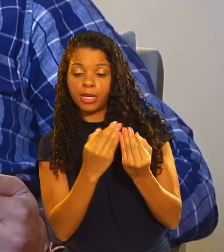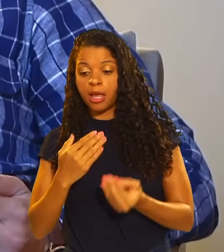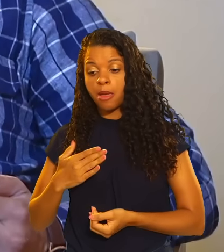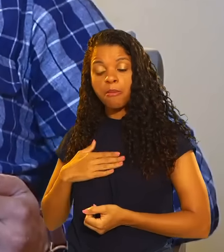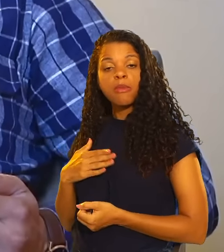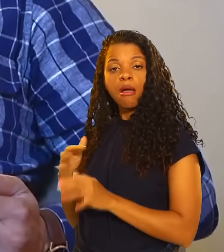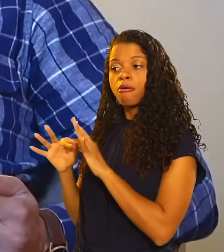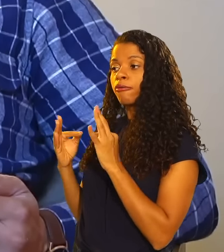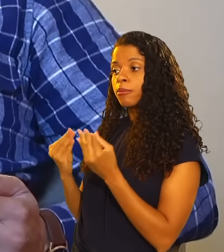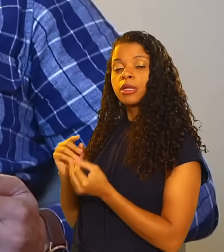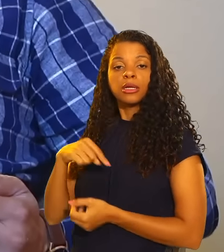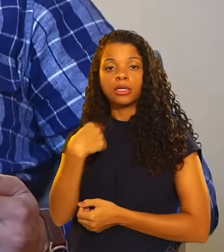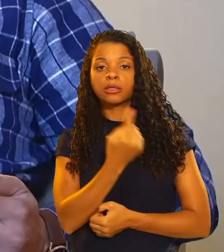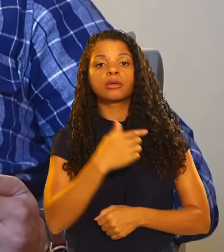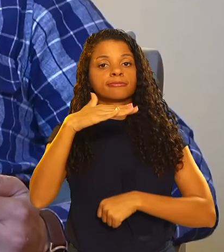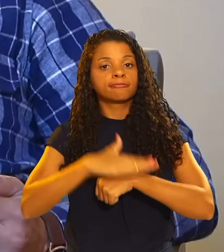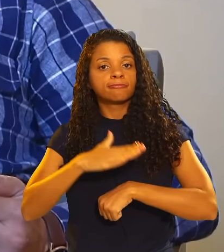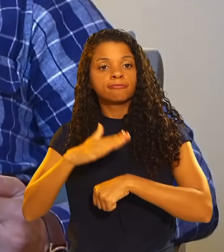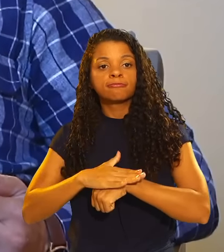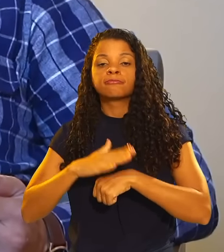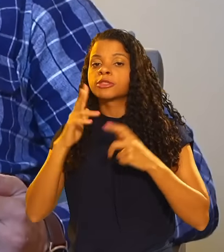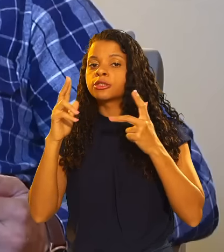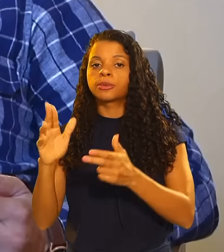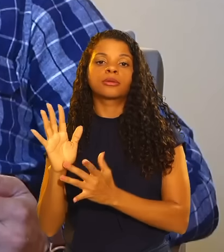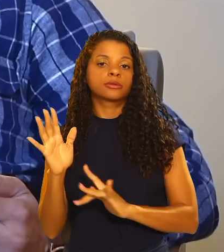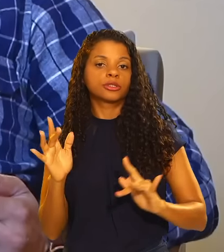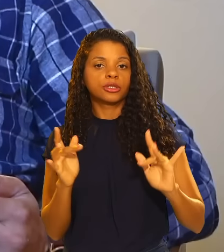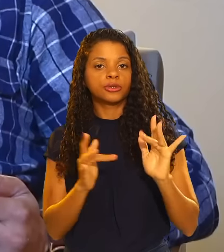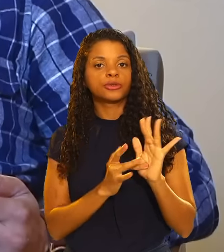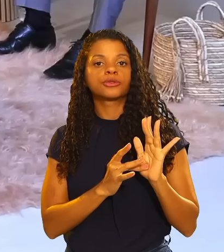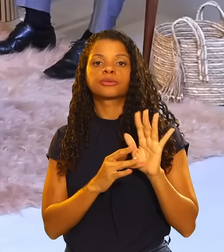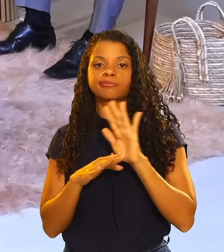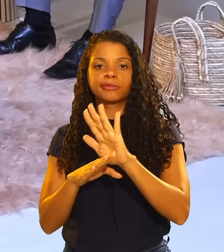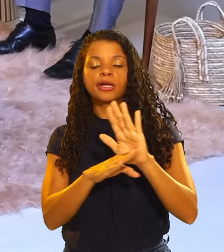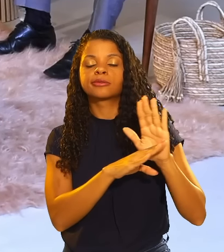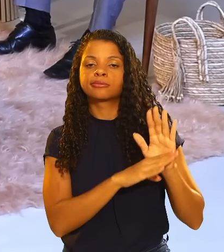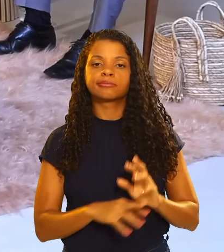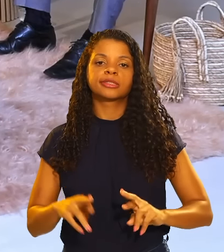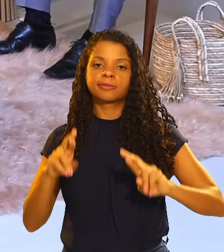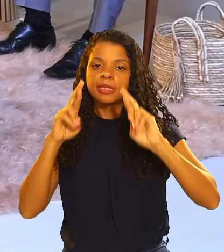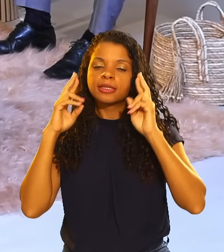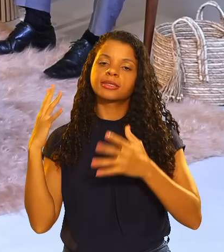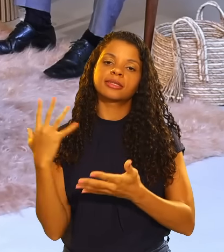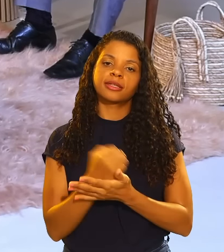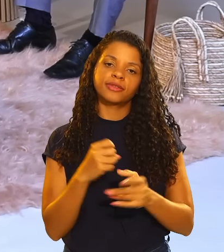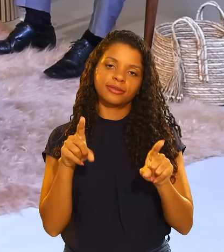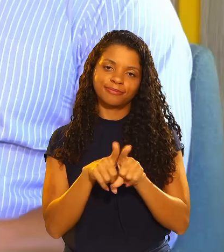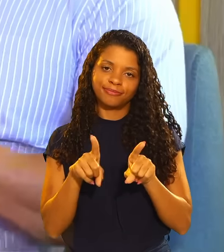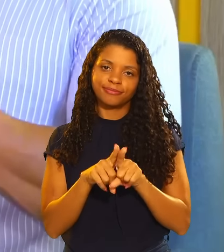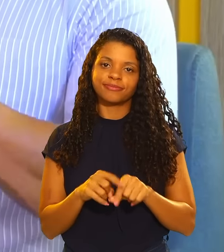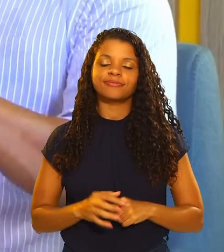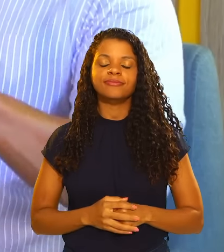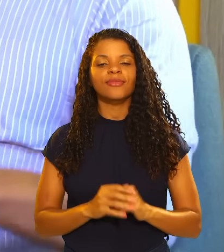ter o interesse de Jesus, né, pelas pessoas e levar esperança e salvação para elas também. Amém. Que maravilha, que lição maravilhosa,